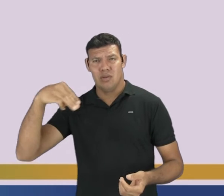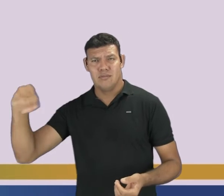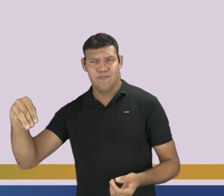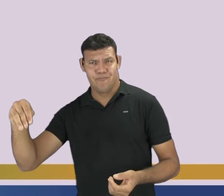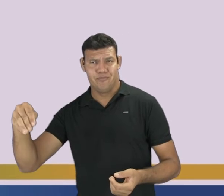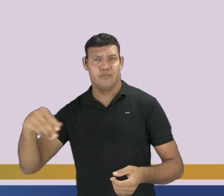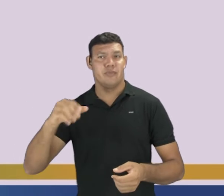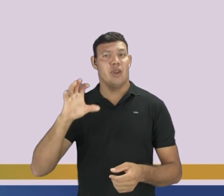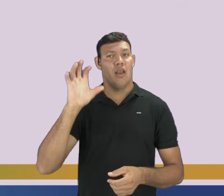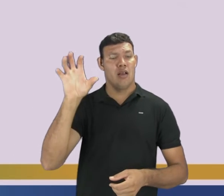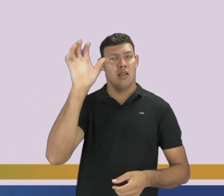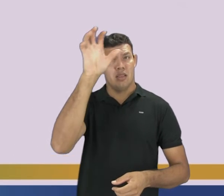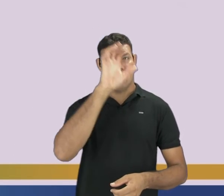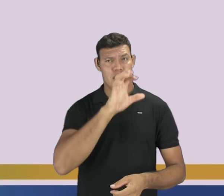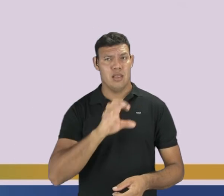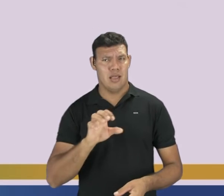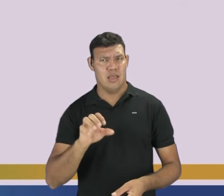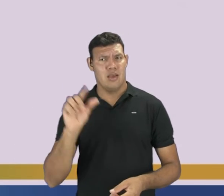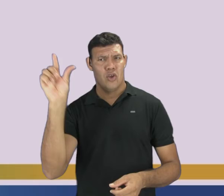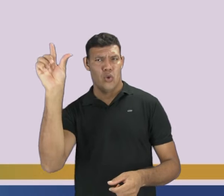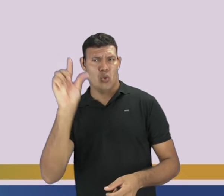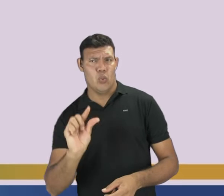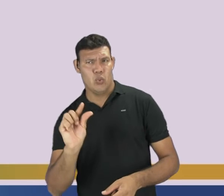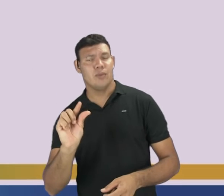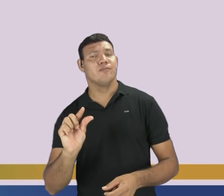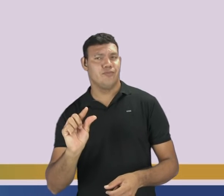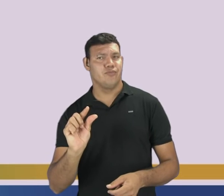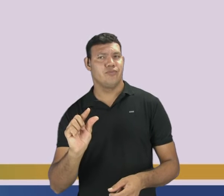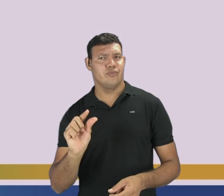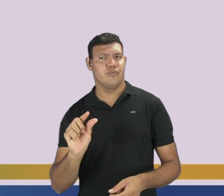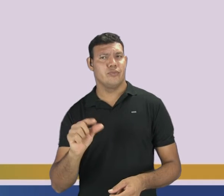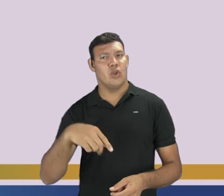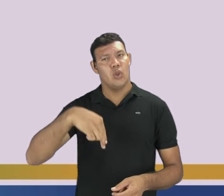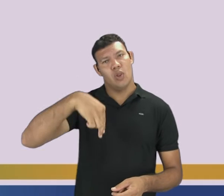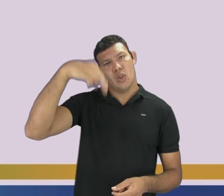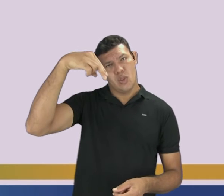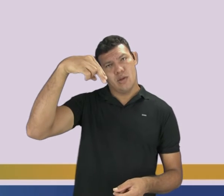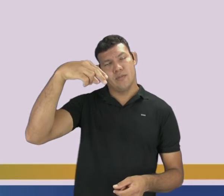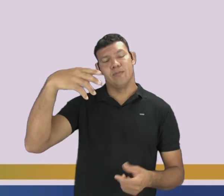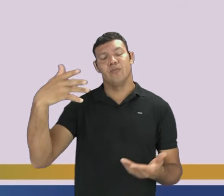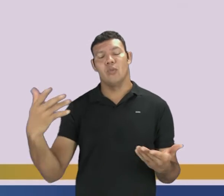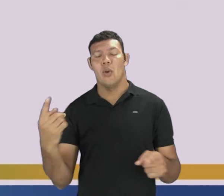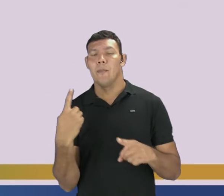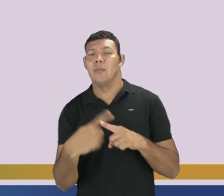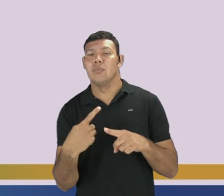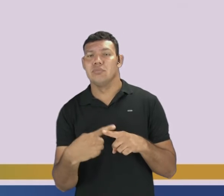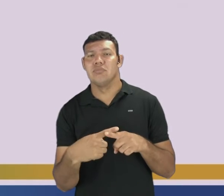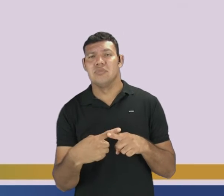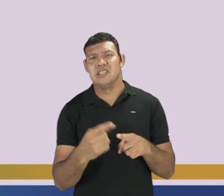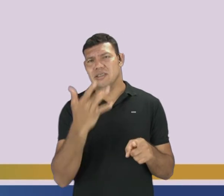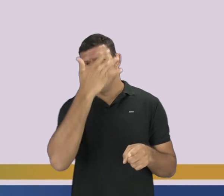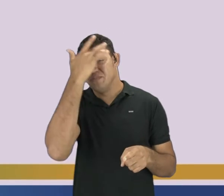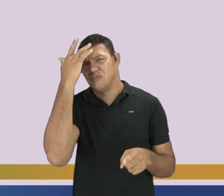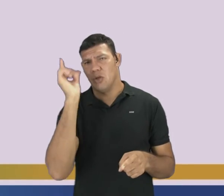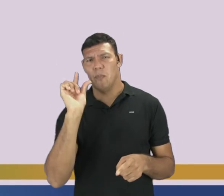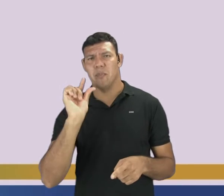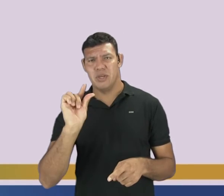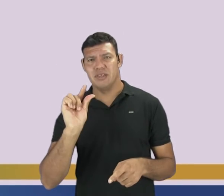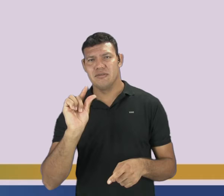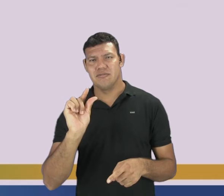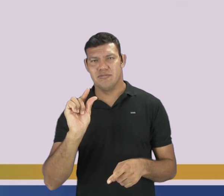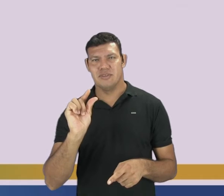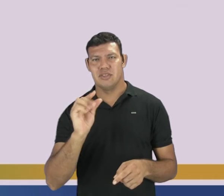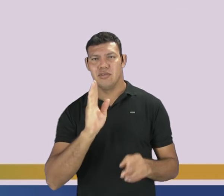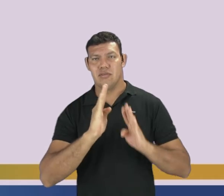região que apresenta uma menor densidade demográfica é a região norte, né? Então, por quê? Porque tem um menor número de habitantes